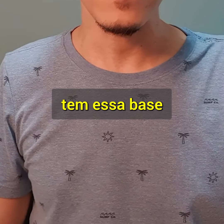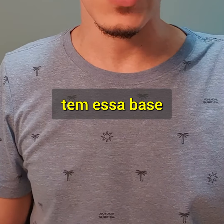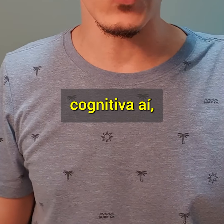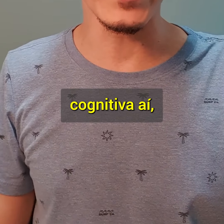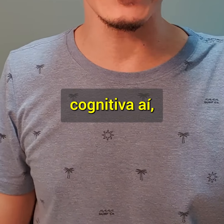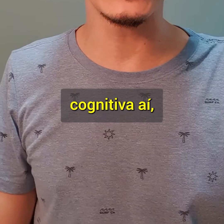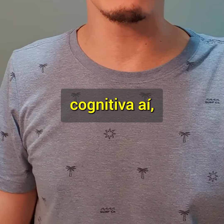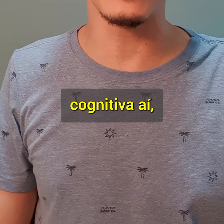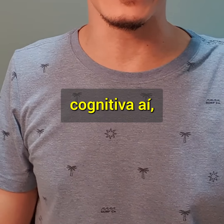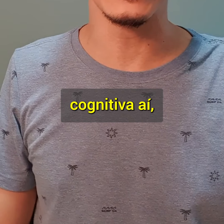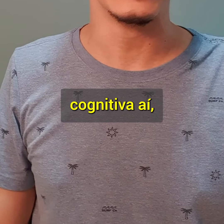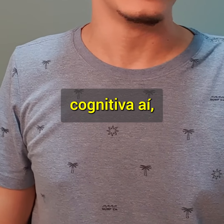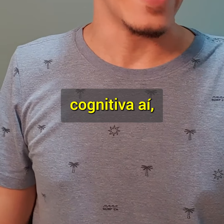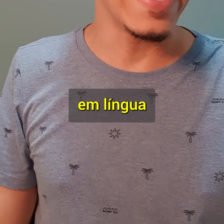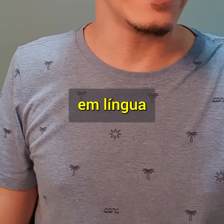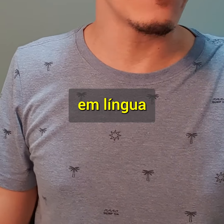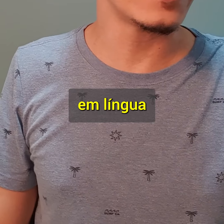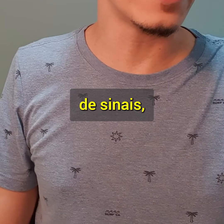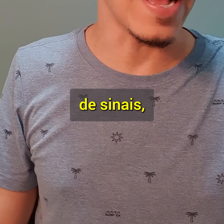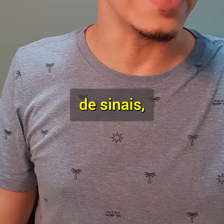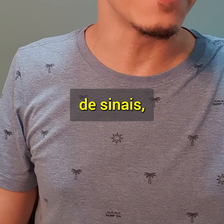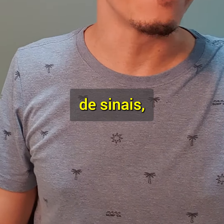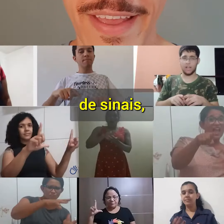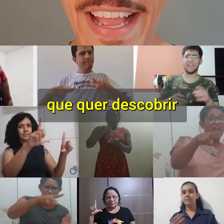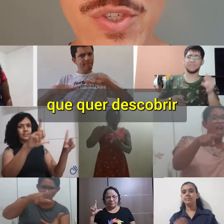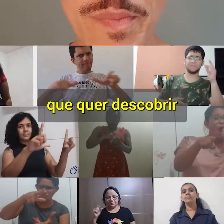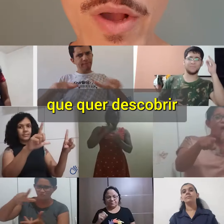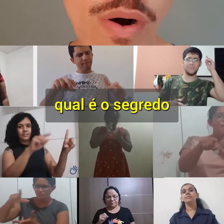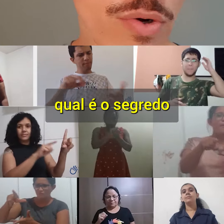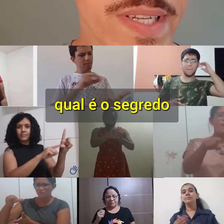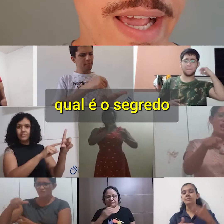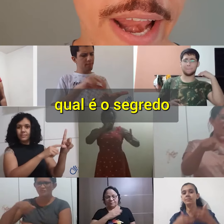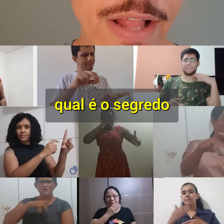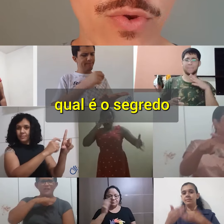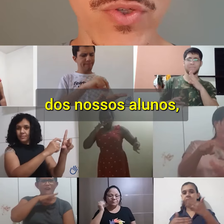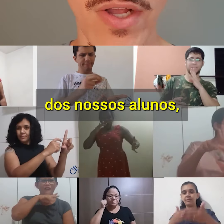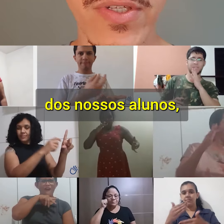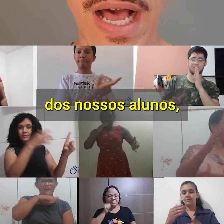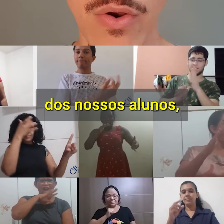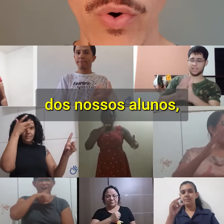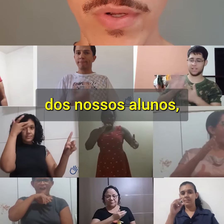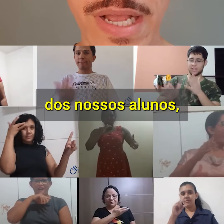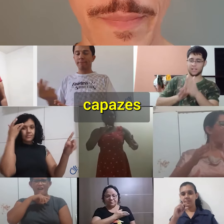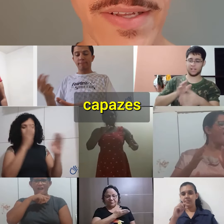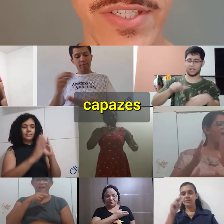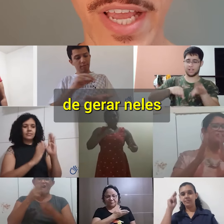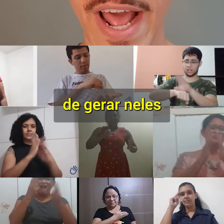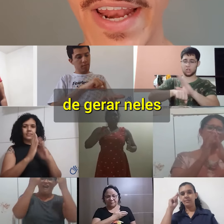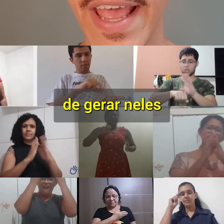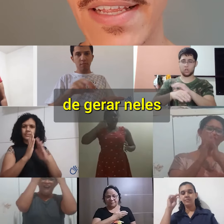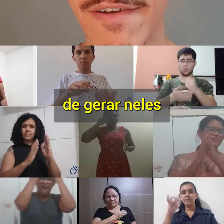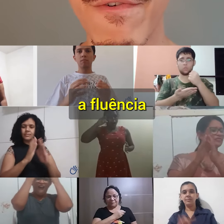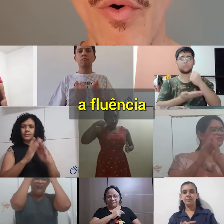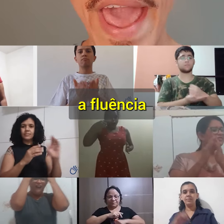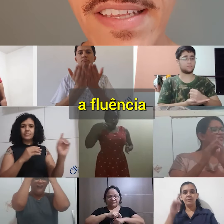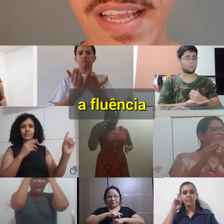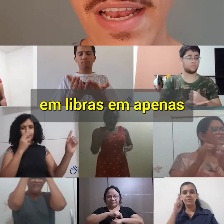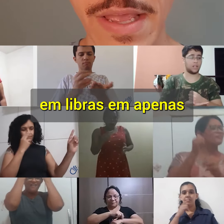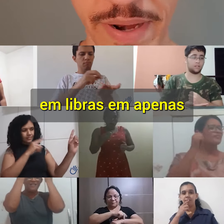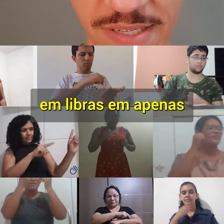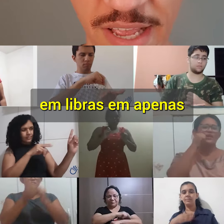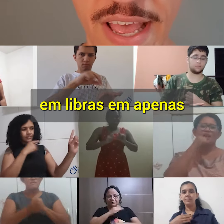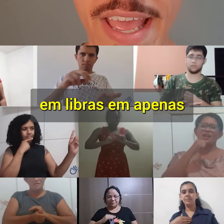cognitiva aí em língua de sinais. Quer descobrir qual é o segredo dos nossos alunos, capazes de gerar neles a